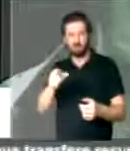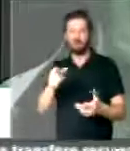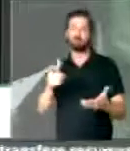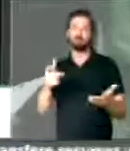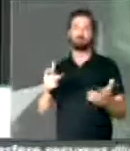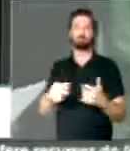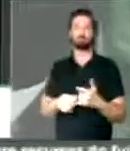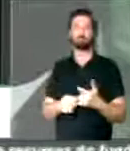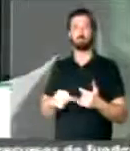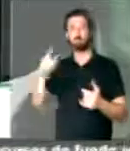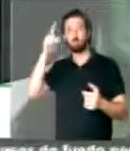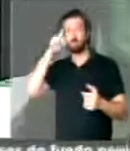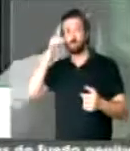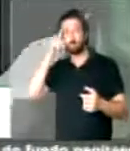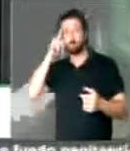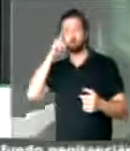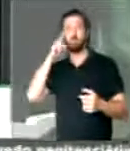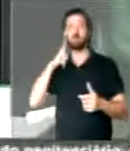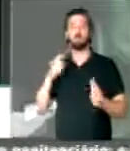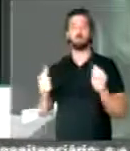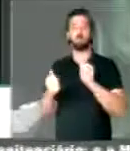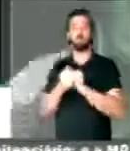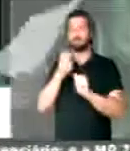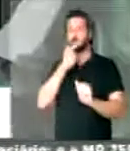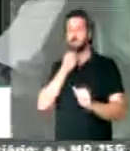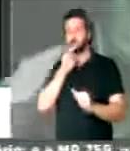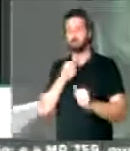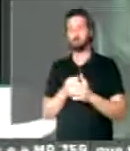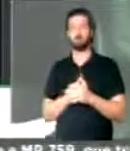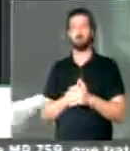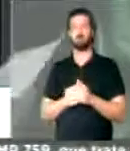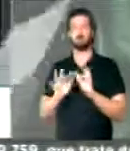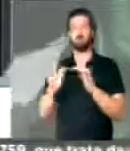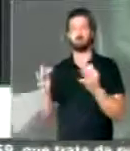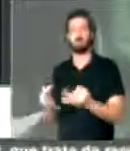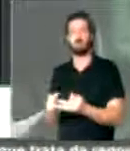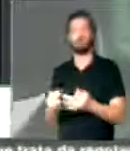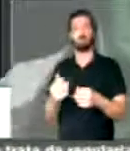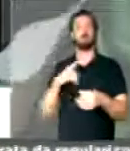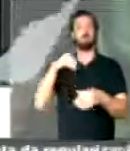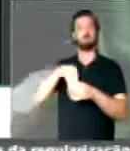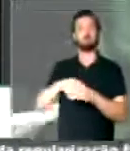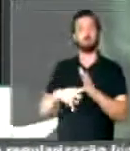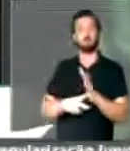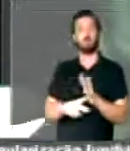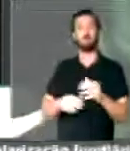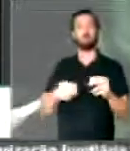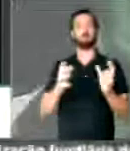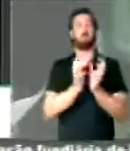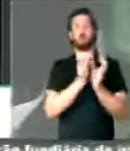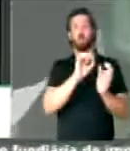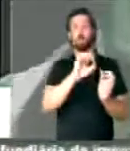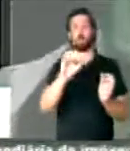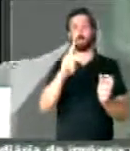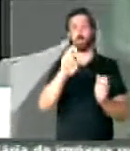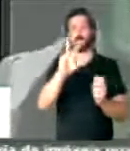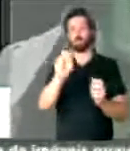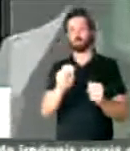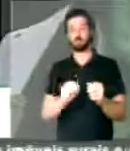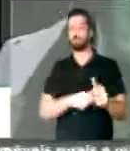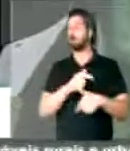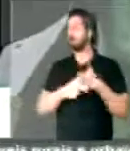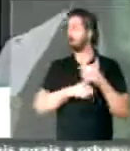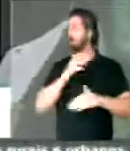que no dia a dia estão ao lado dos homens, nas famílias, nos sindicatos, nas cooperativas, nas